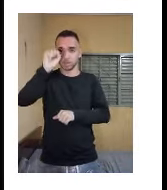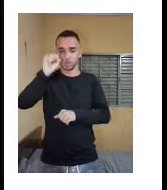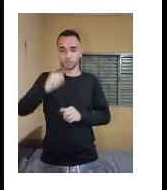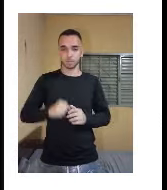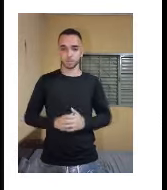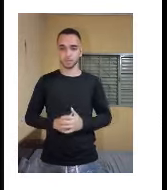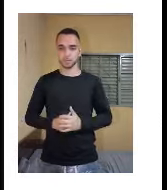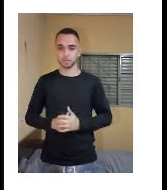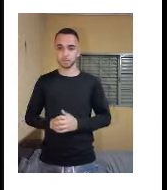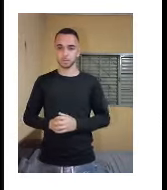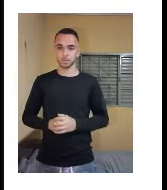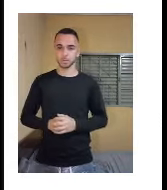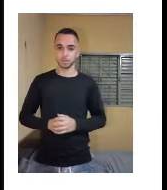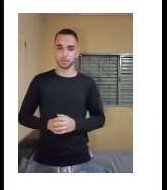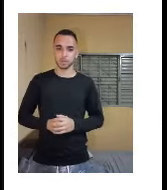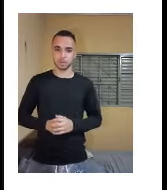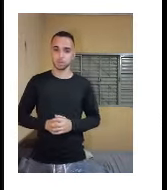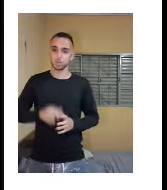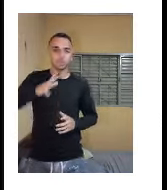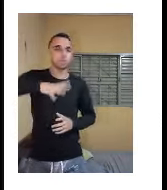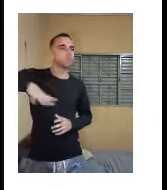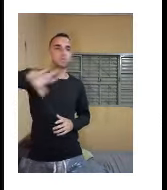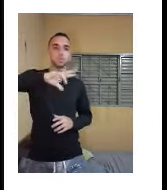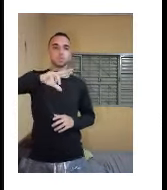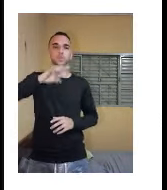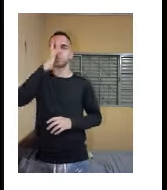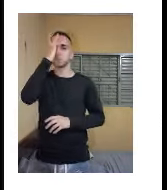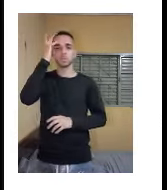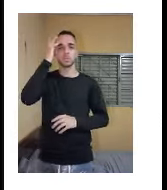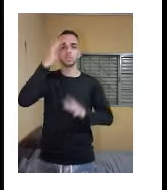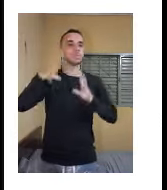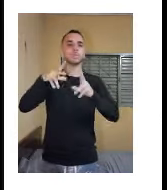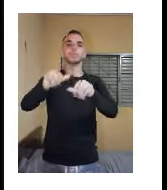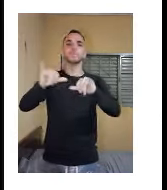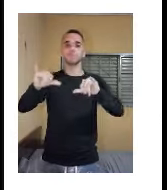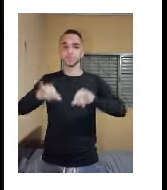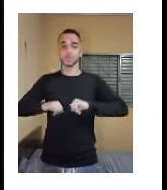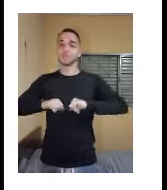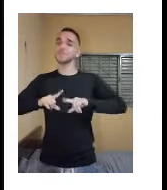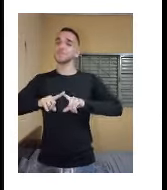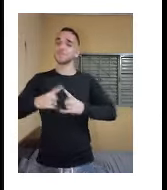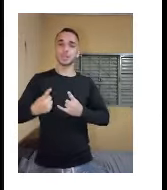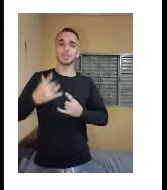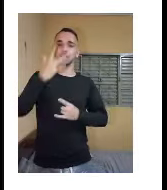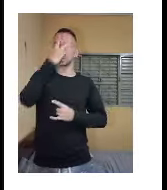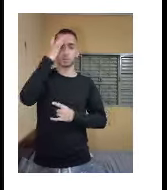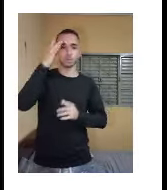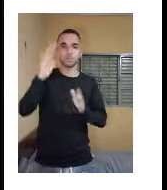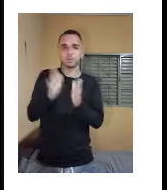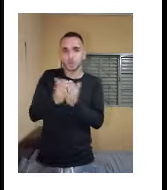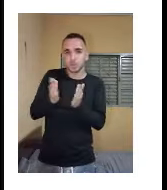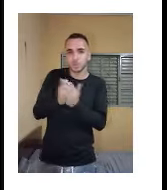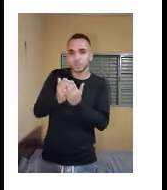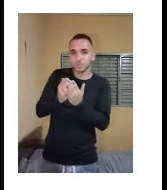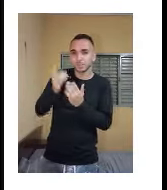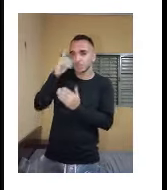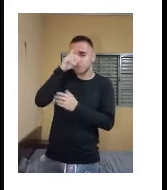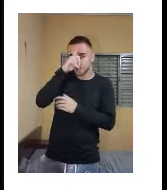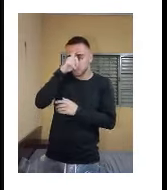mais impactado, né, com as pessoas mais vulneráveis, as pessoas mais pobres.